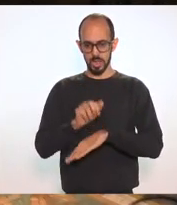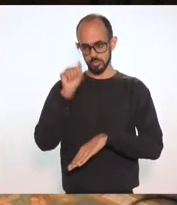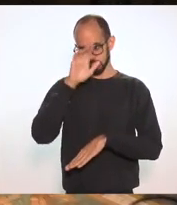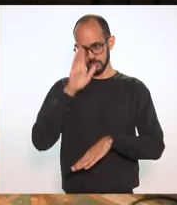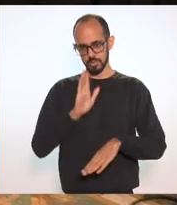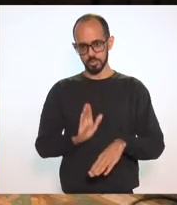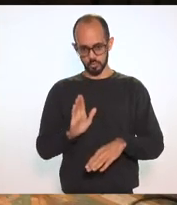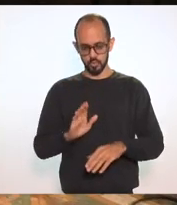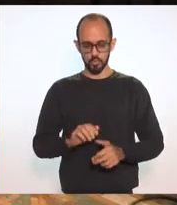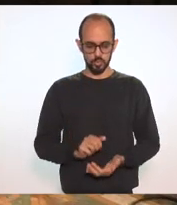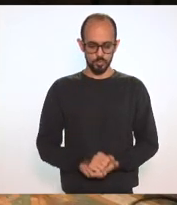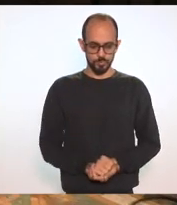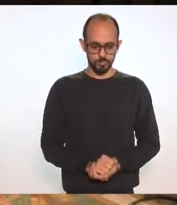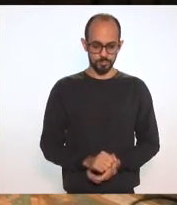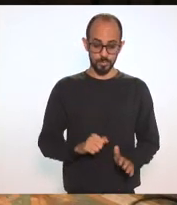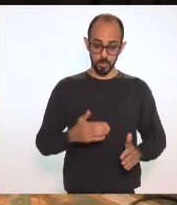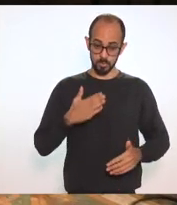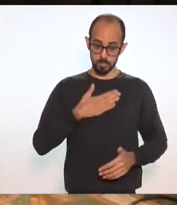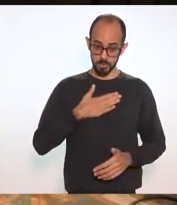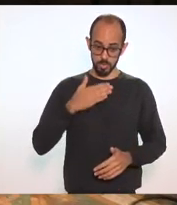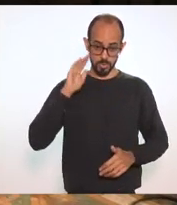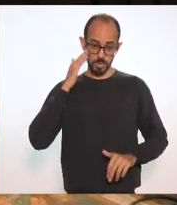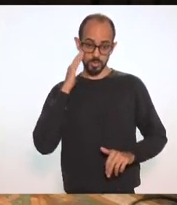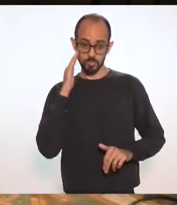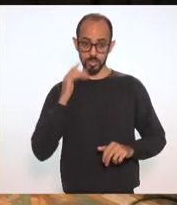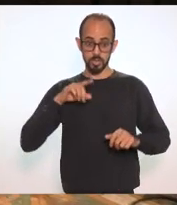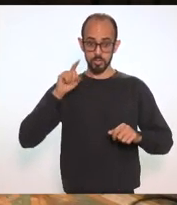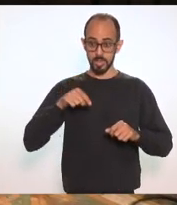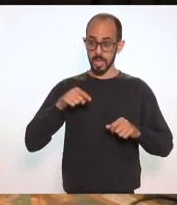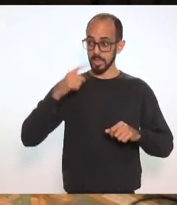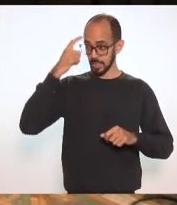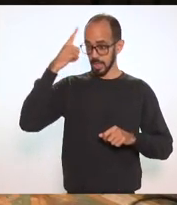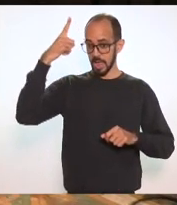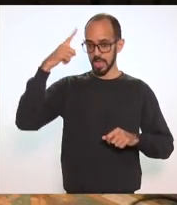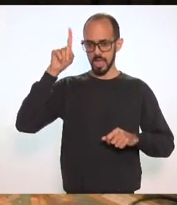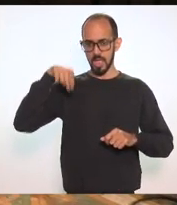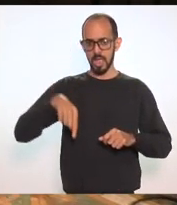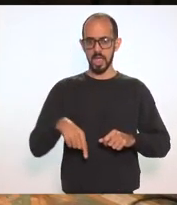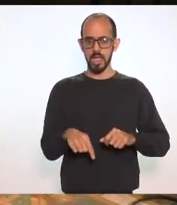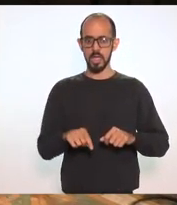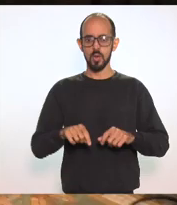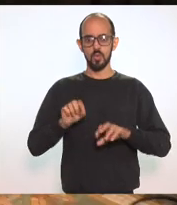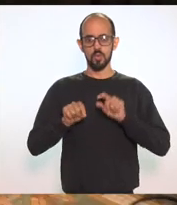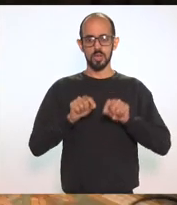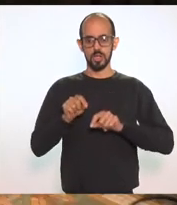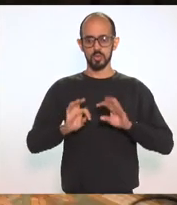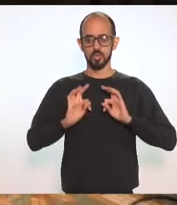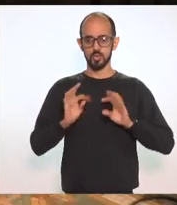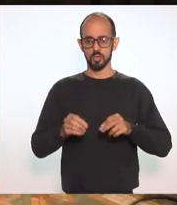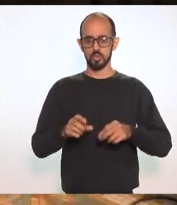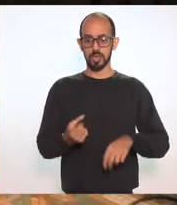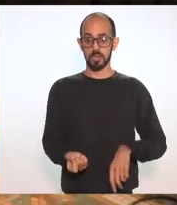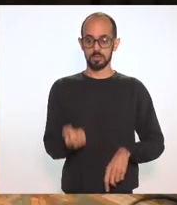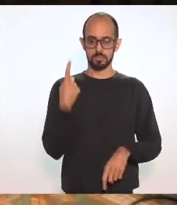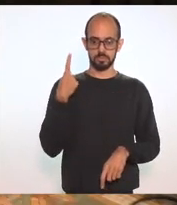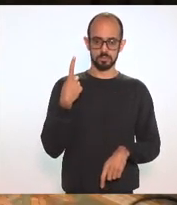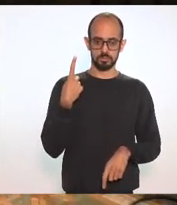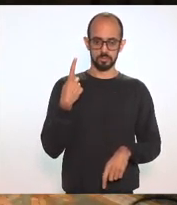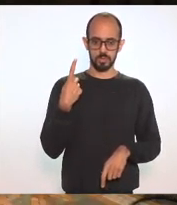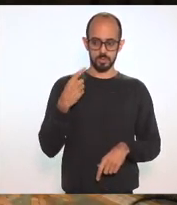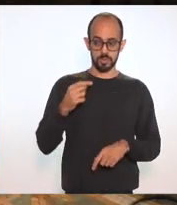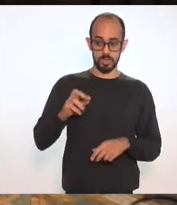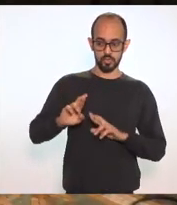Tem o entendimento que a conformação, como está colocada, é justamente para que aquilo que é estranho, aquilo que é alheio, aquilo que está fora